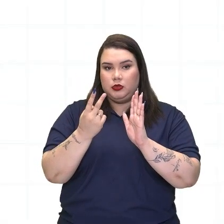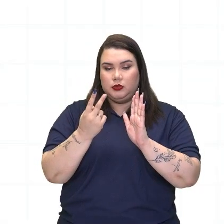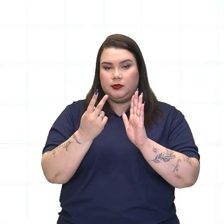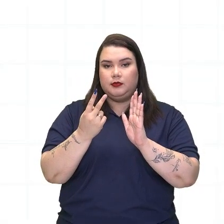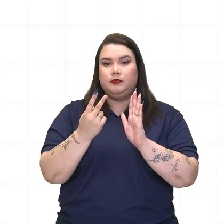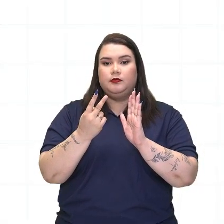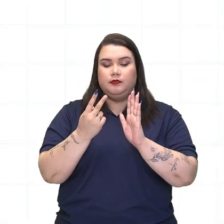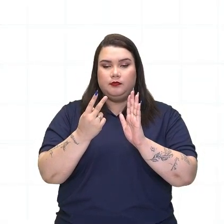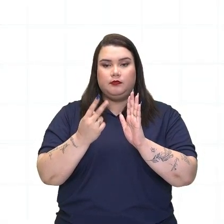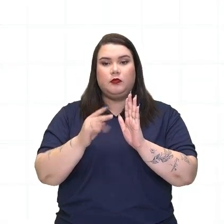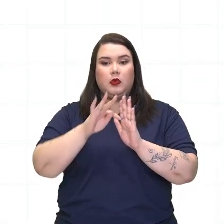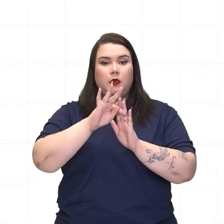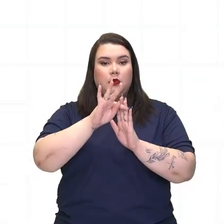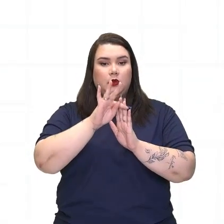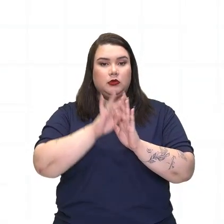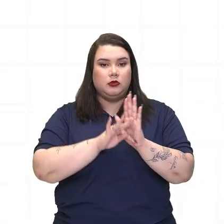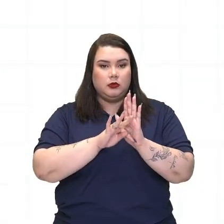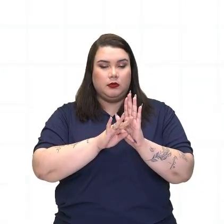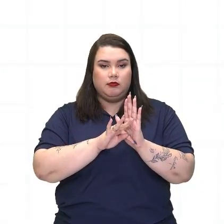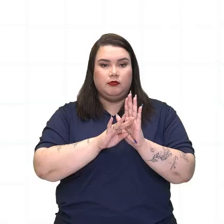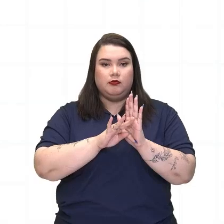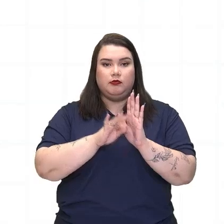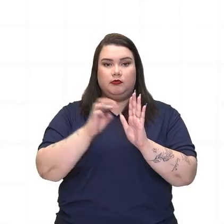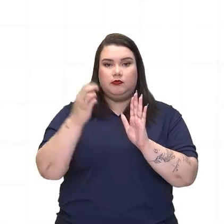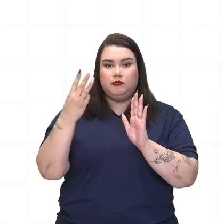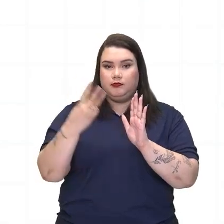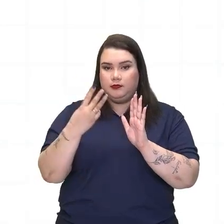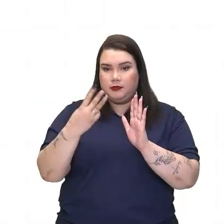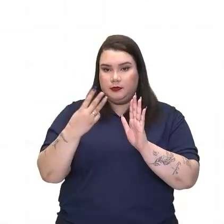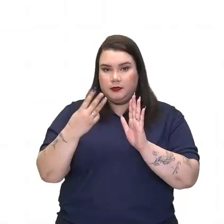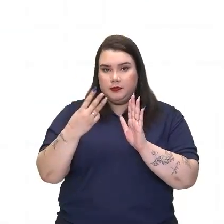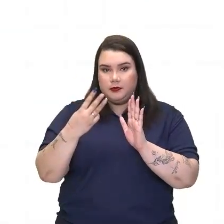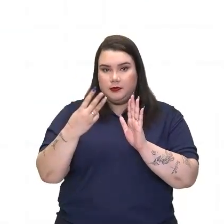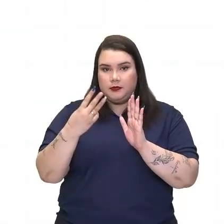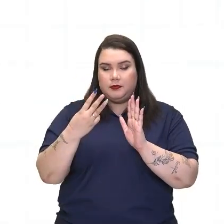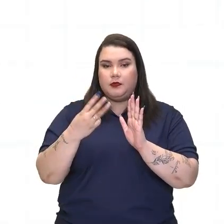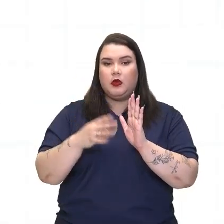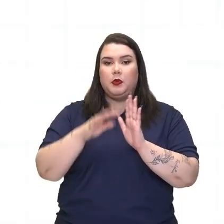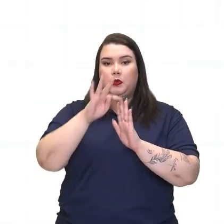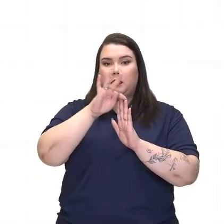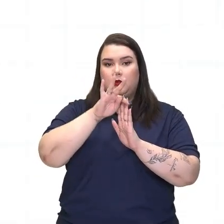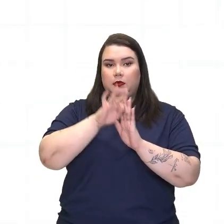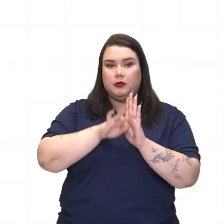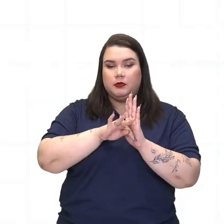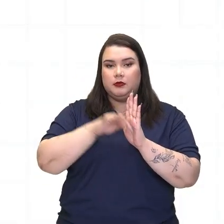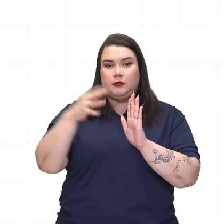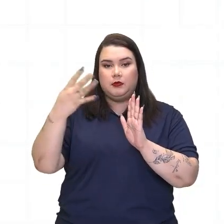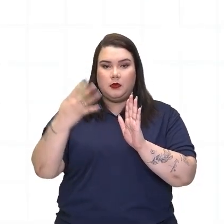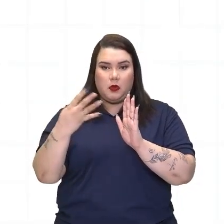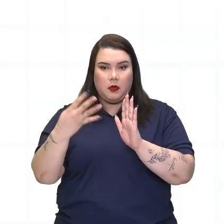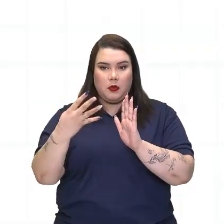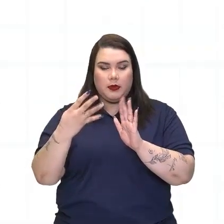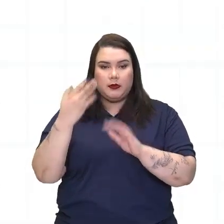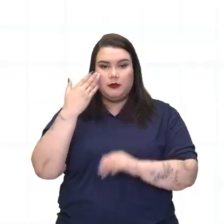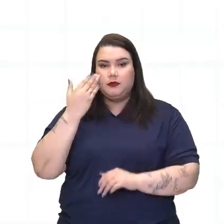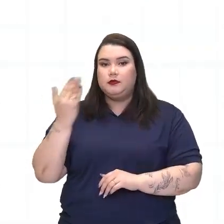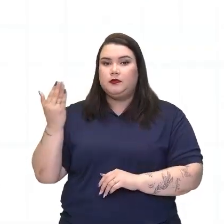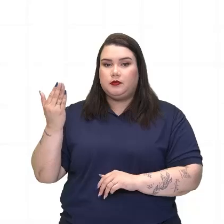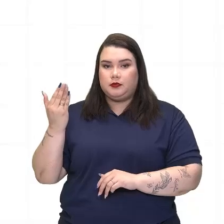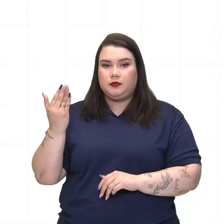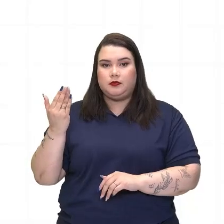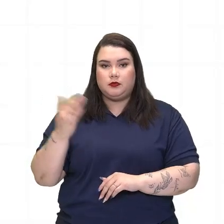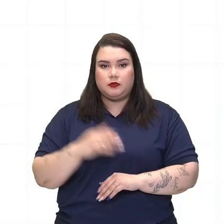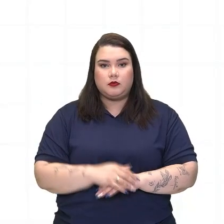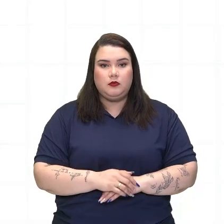2, depois o texto motivador 3 e, por fim, o texto motivador 4, não